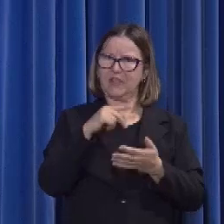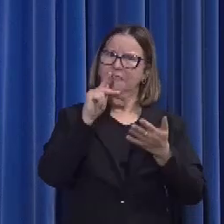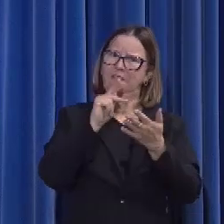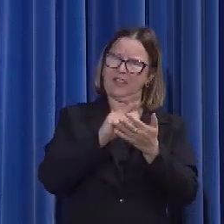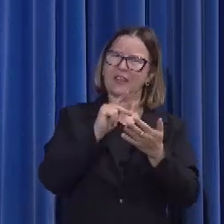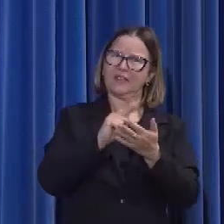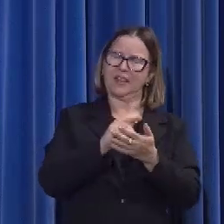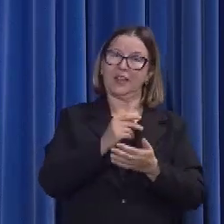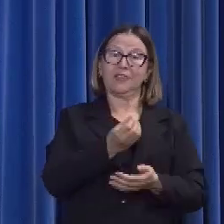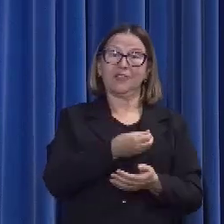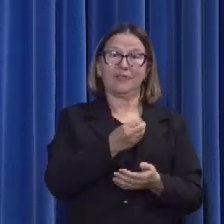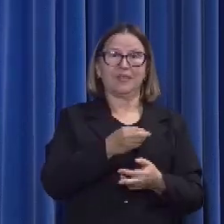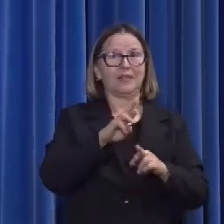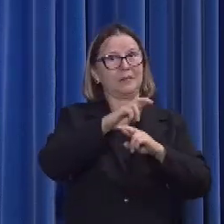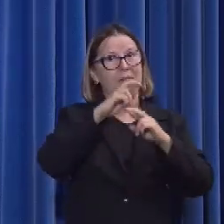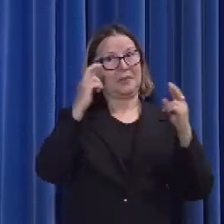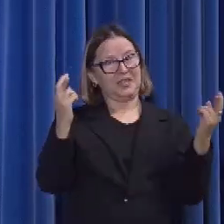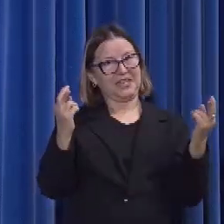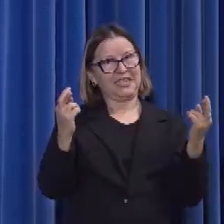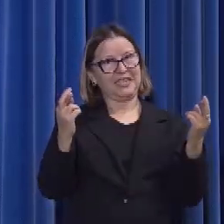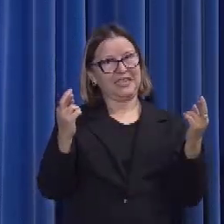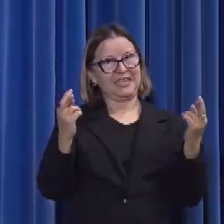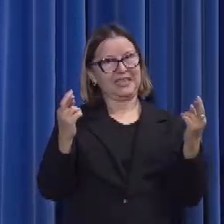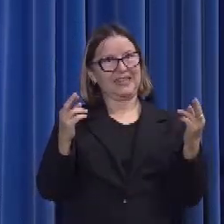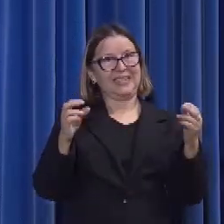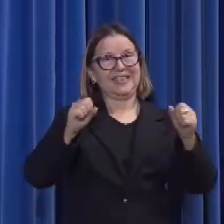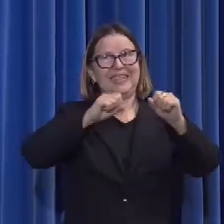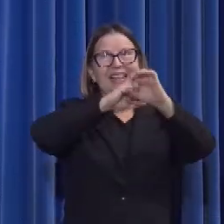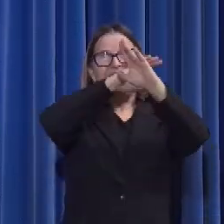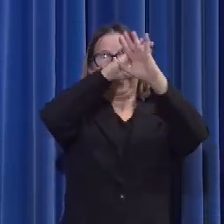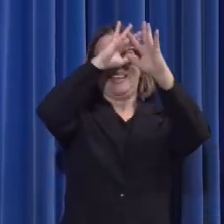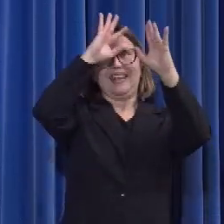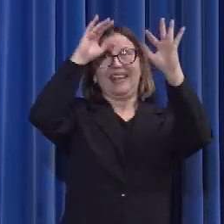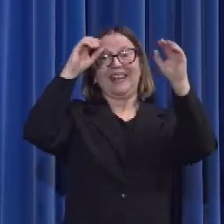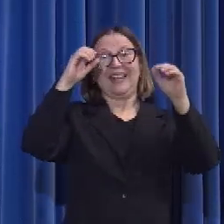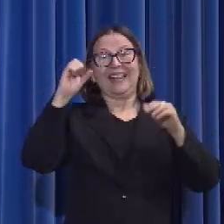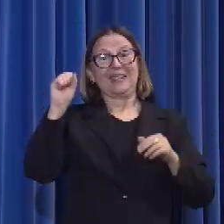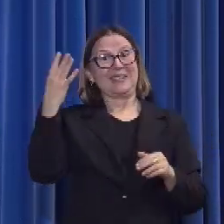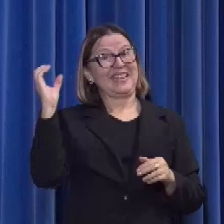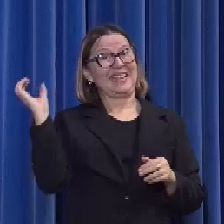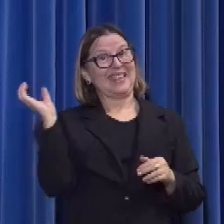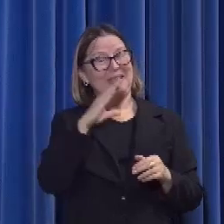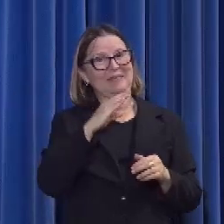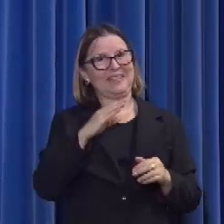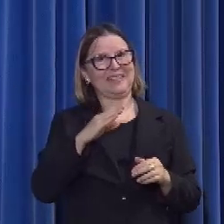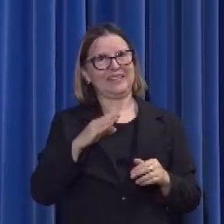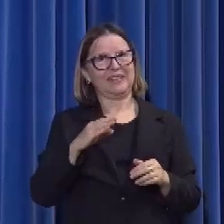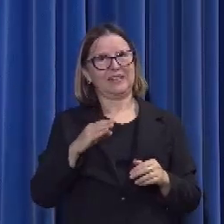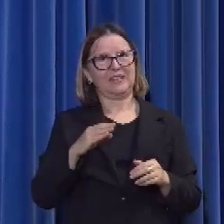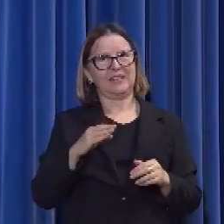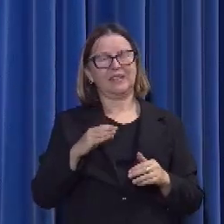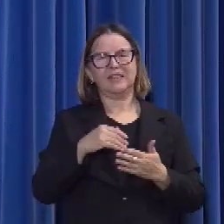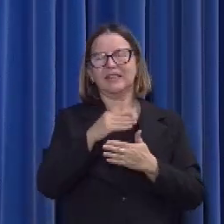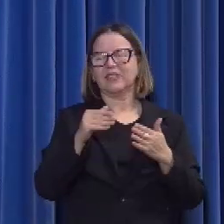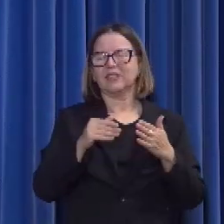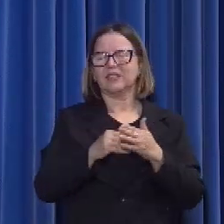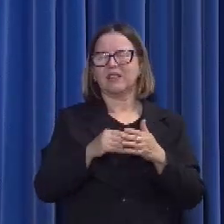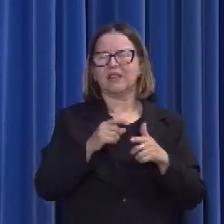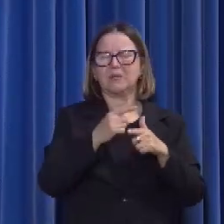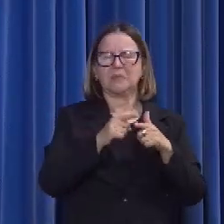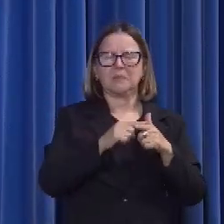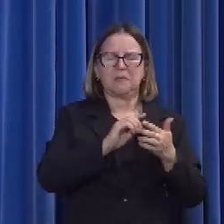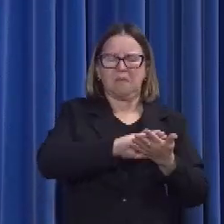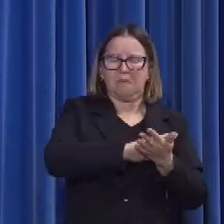vivendo na esperança de que algo glorioso irá acontecer em breve e que todos os problemas serão banidos e tudo